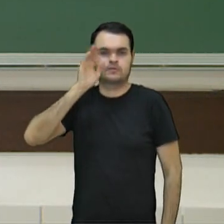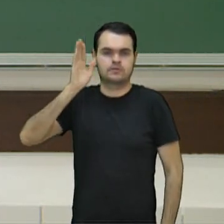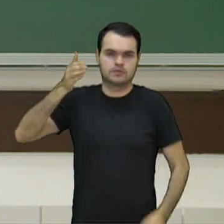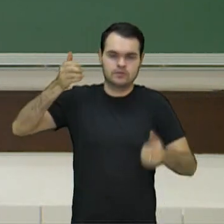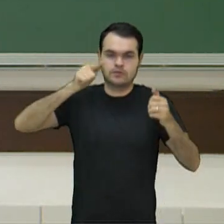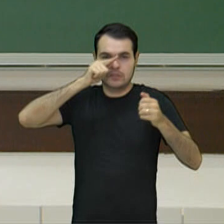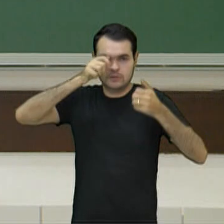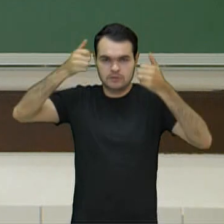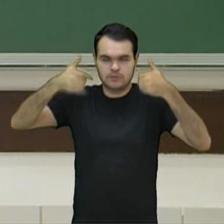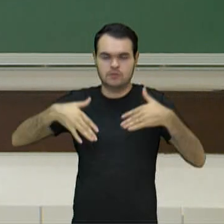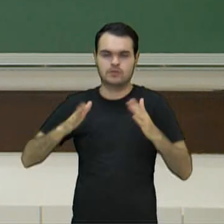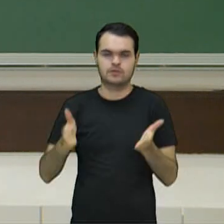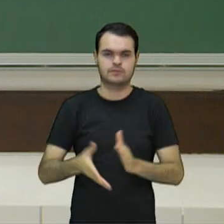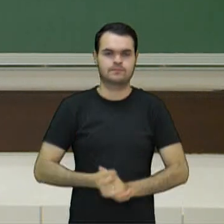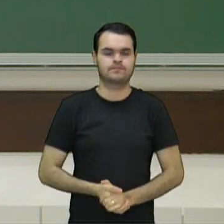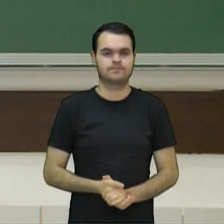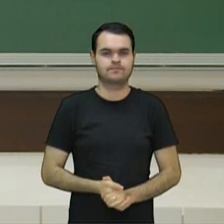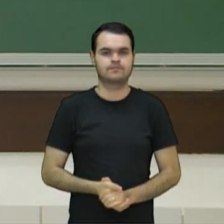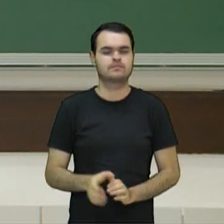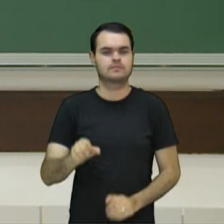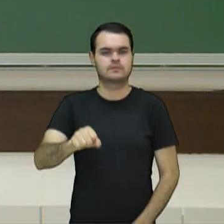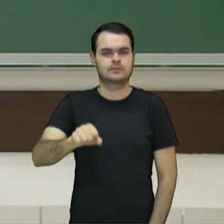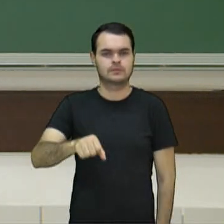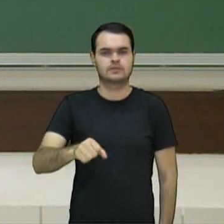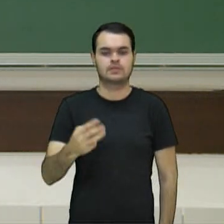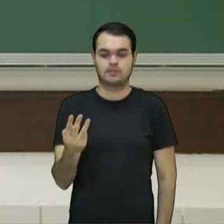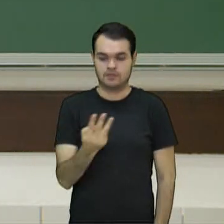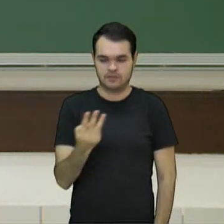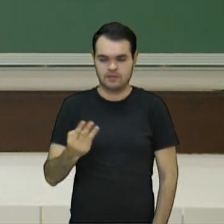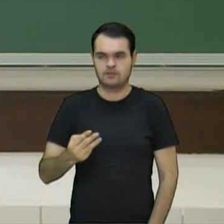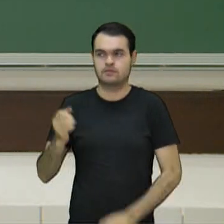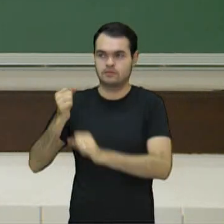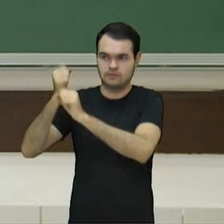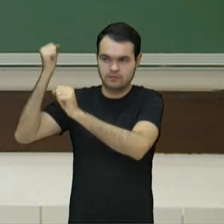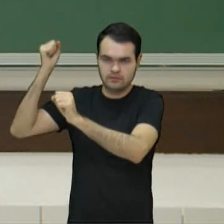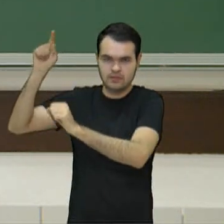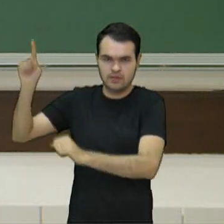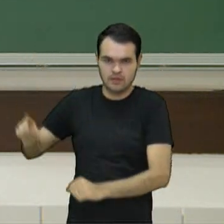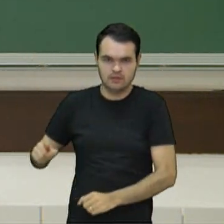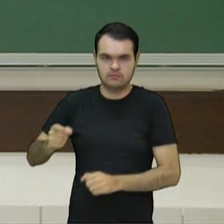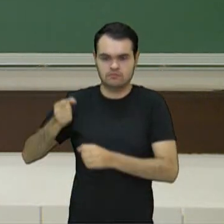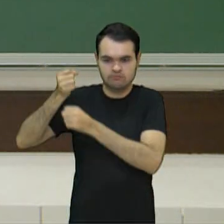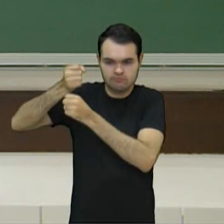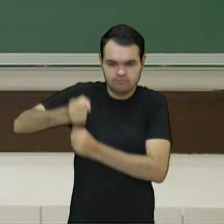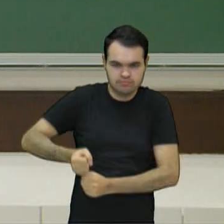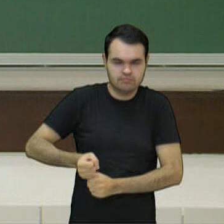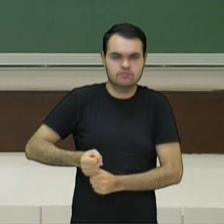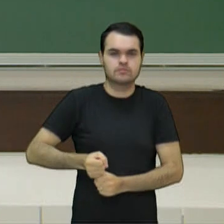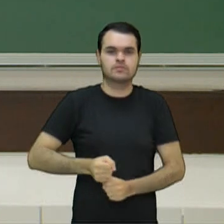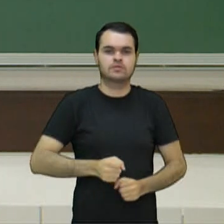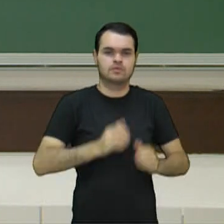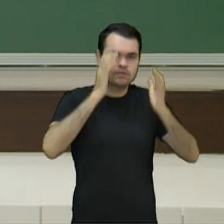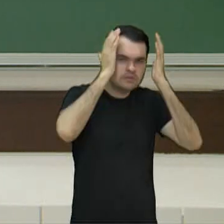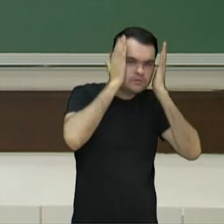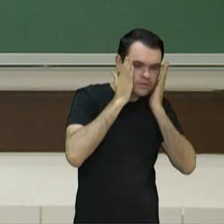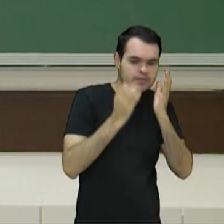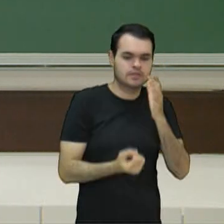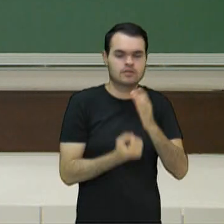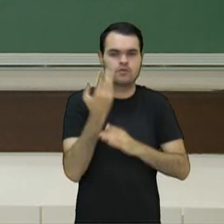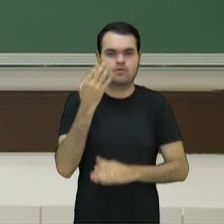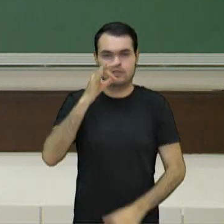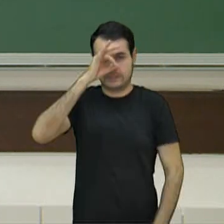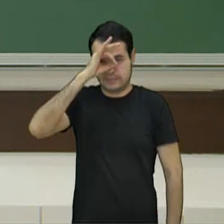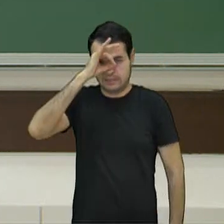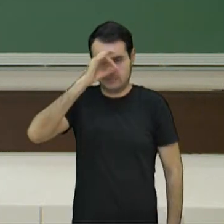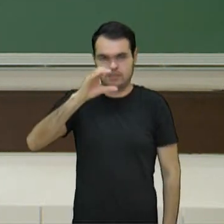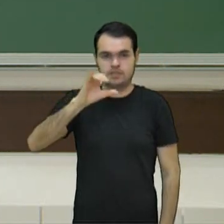fala algumas vezes. Então, elas sim, as três armas, elas são organizadas dessa forma e foram criadas pelos